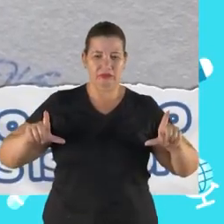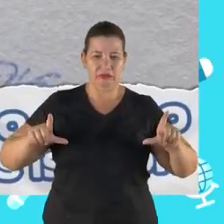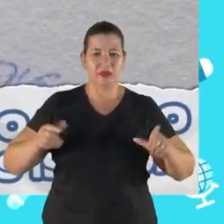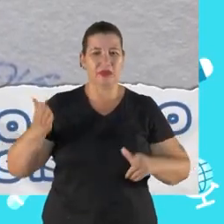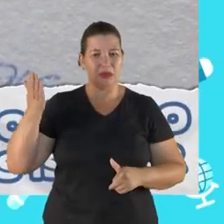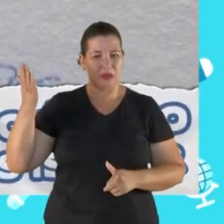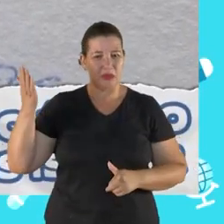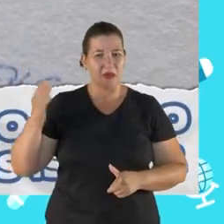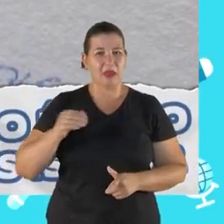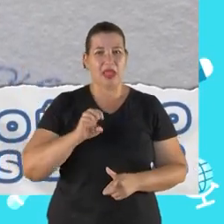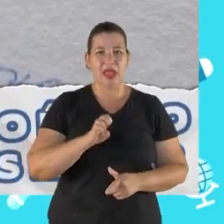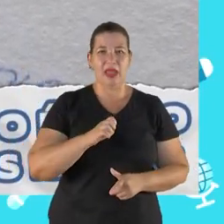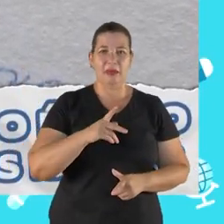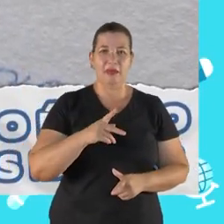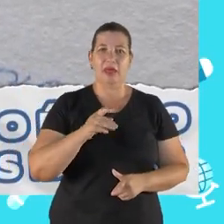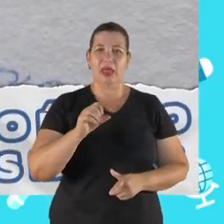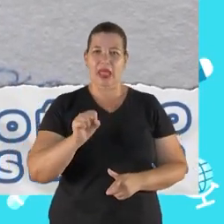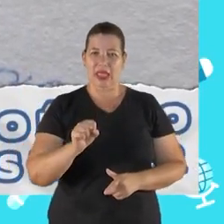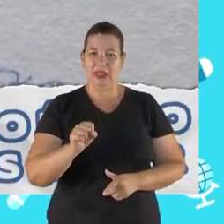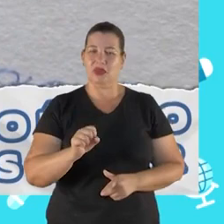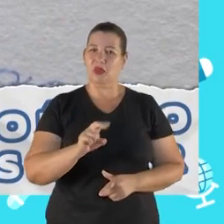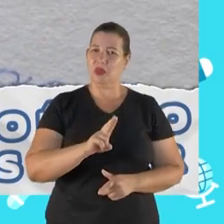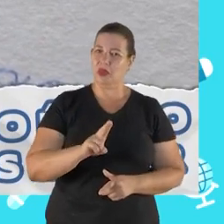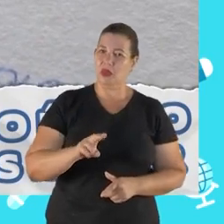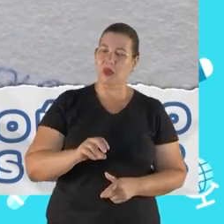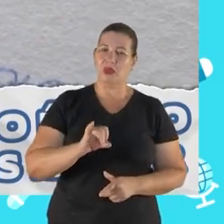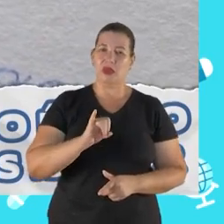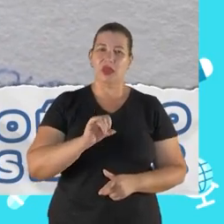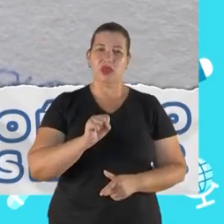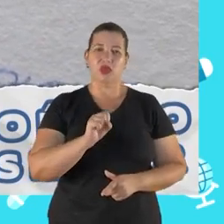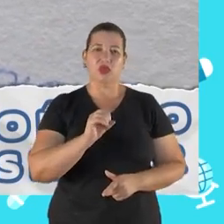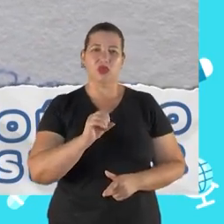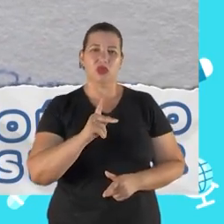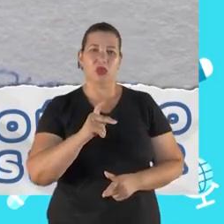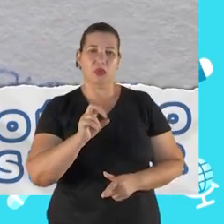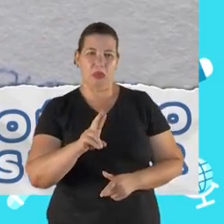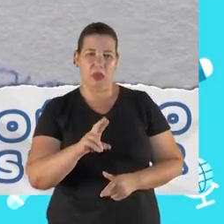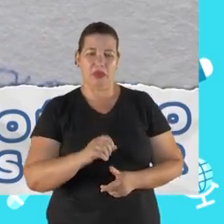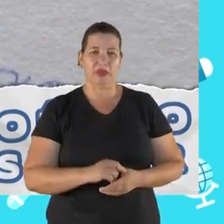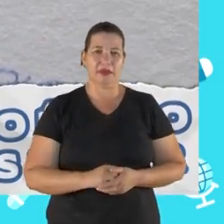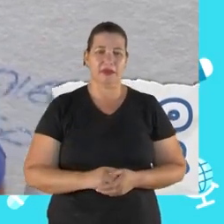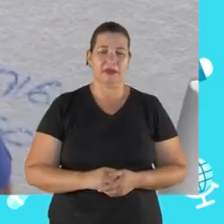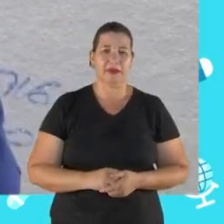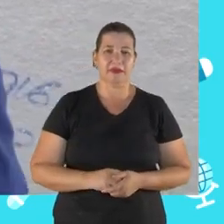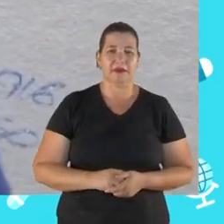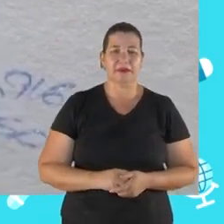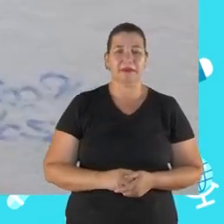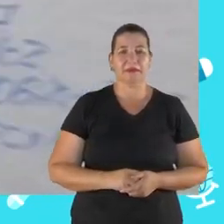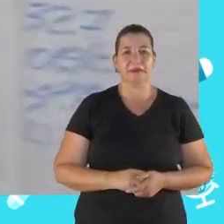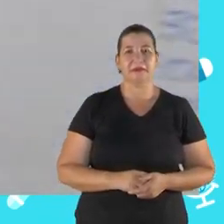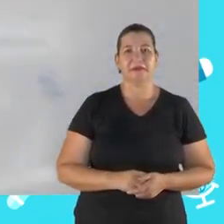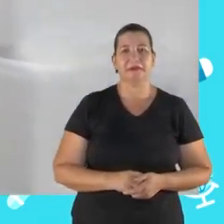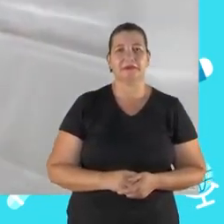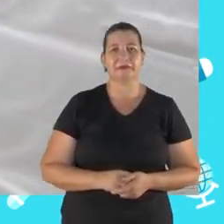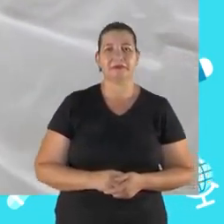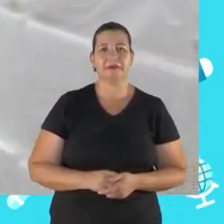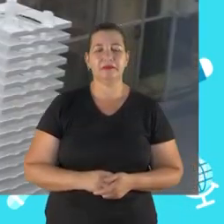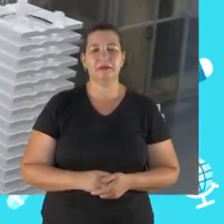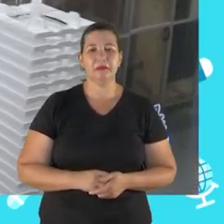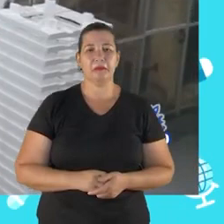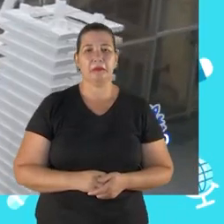poliestireno expandido, também conhecido pela sigla EPS ou pelo nome comercial de isopor. Bora ver!